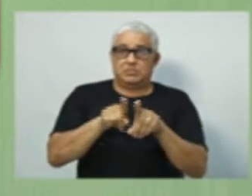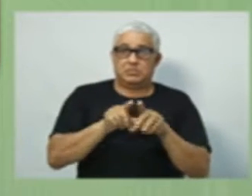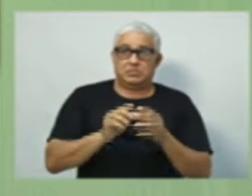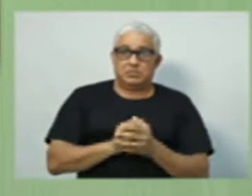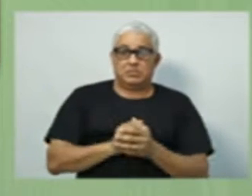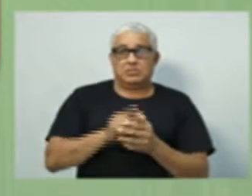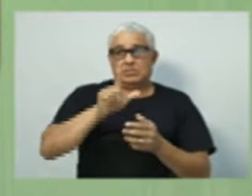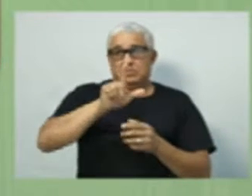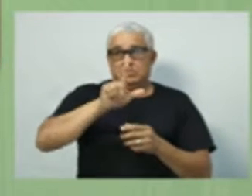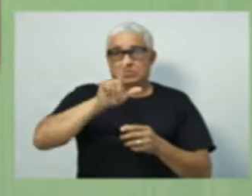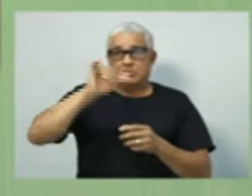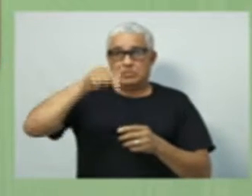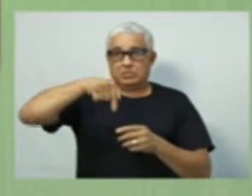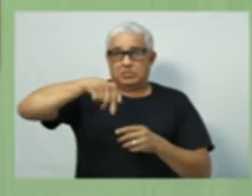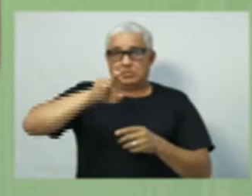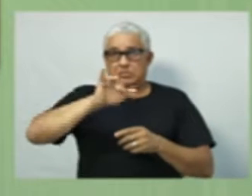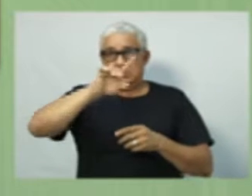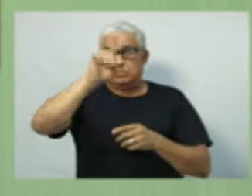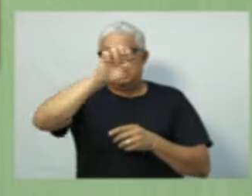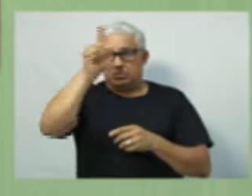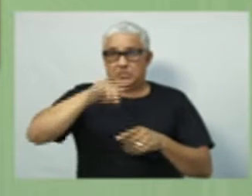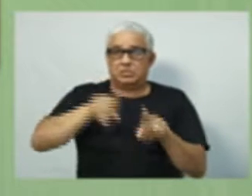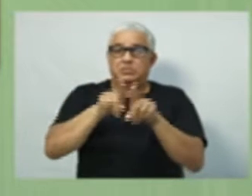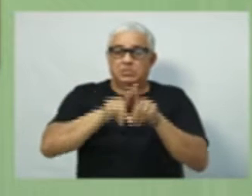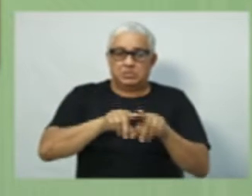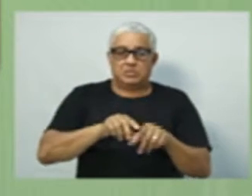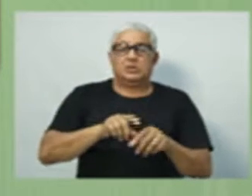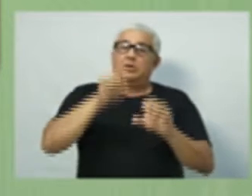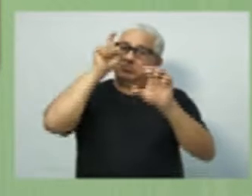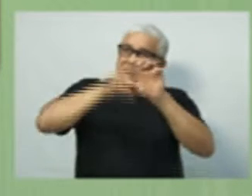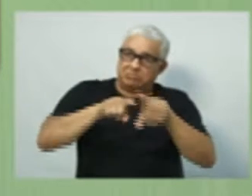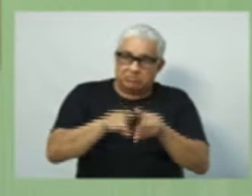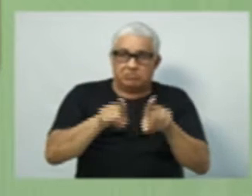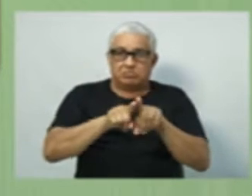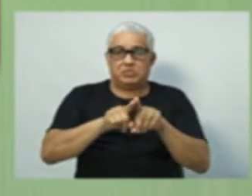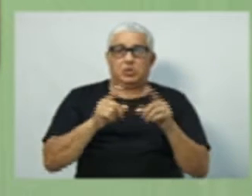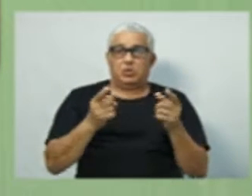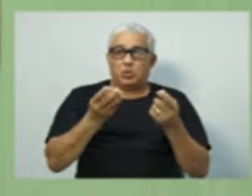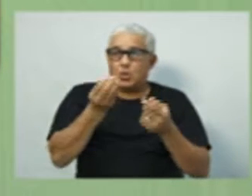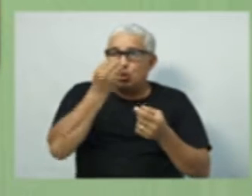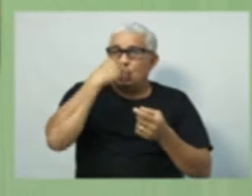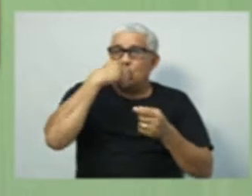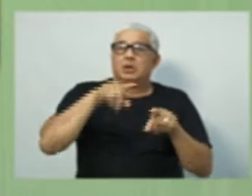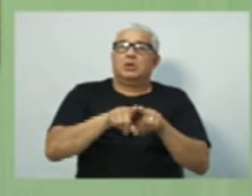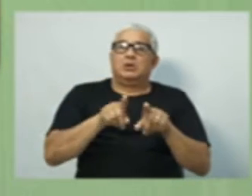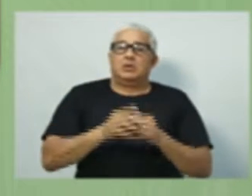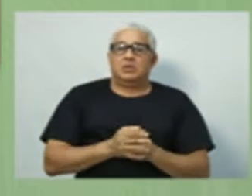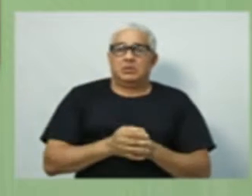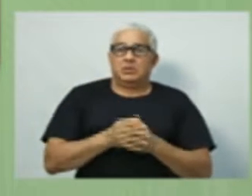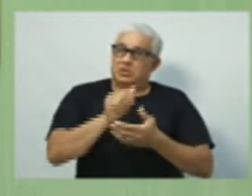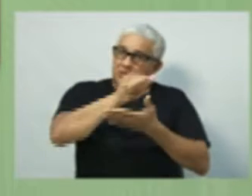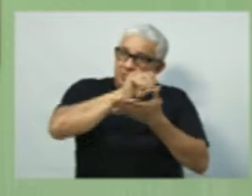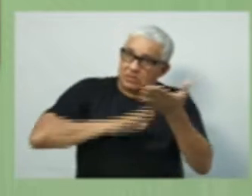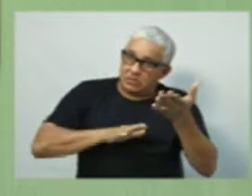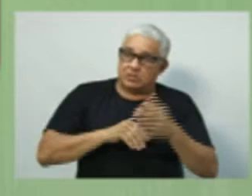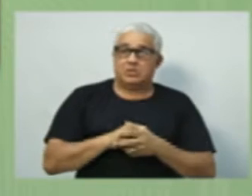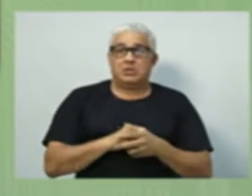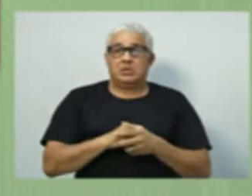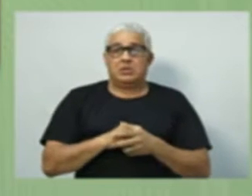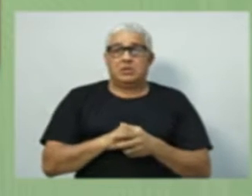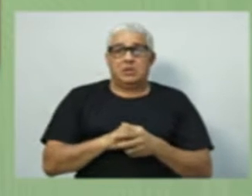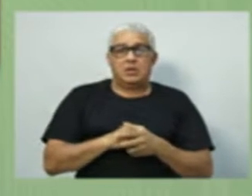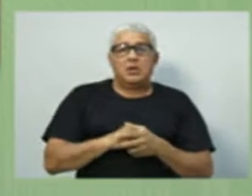sinte liquidez nos individual momento os slayer lucratividade os índices de atividade e um